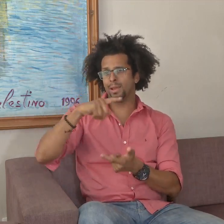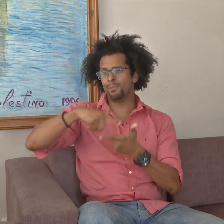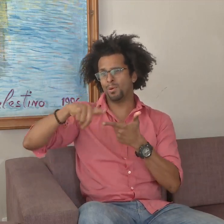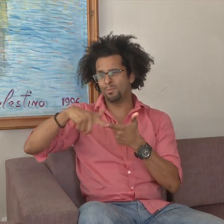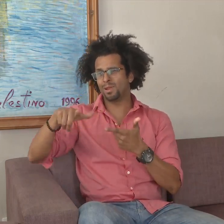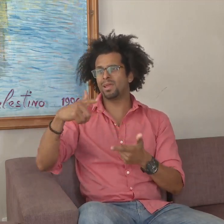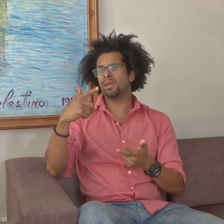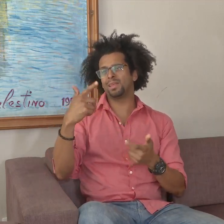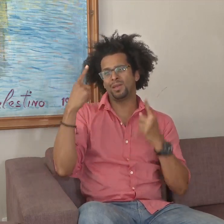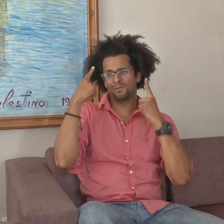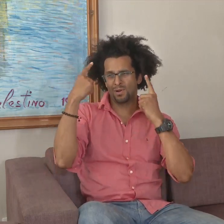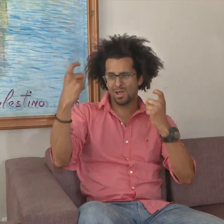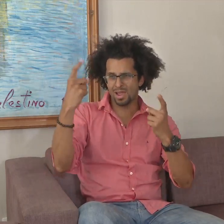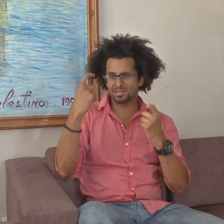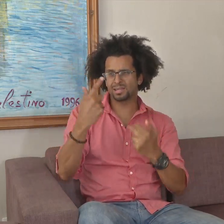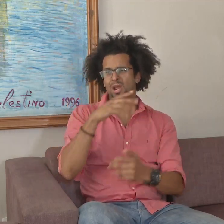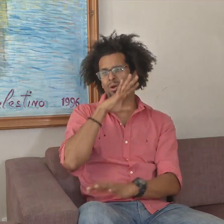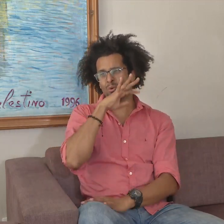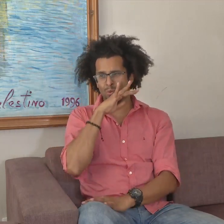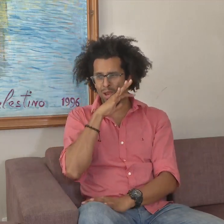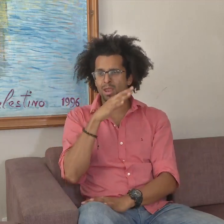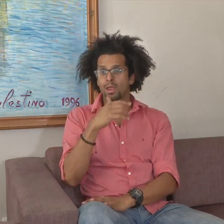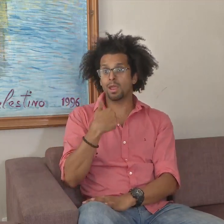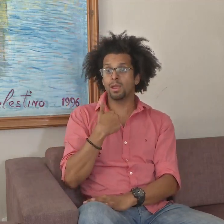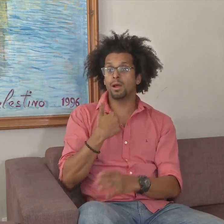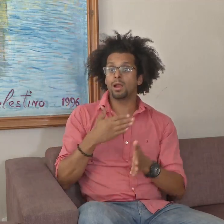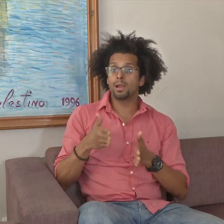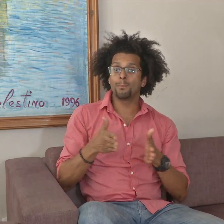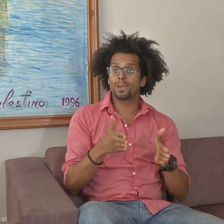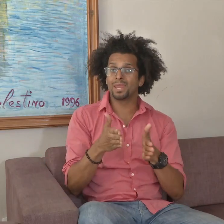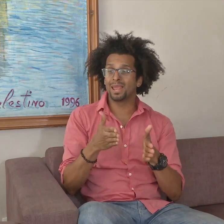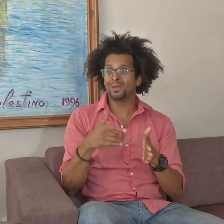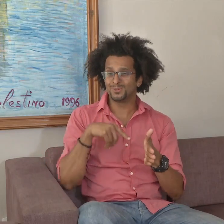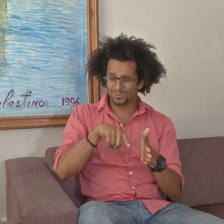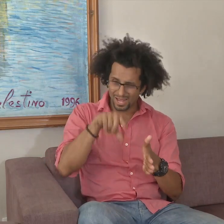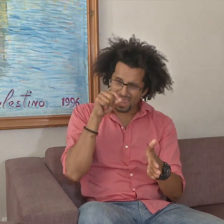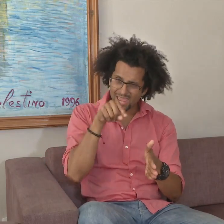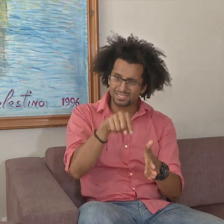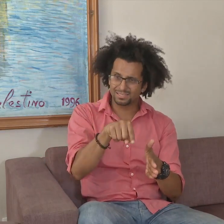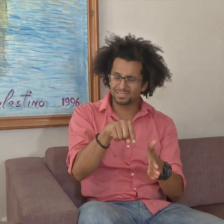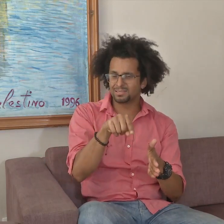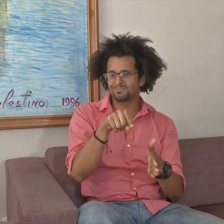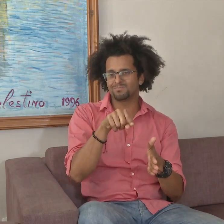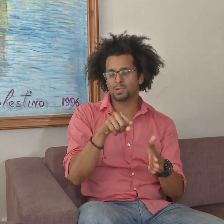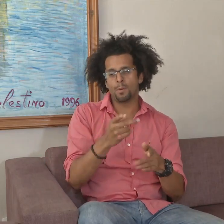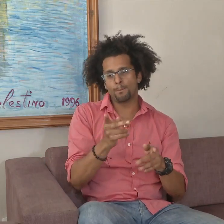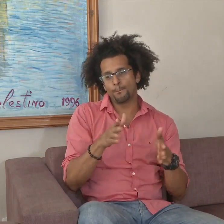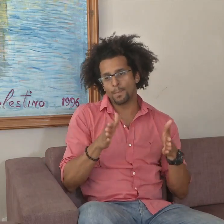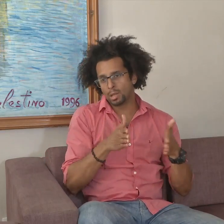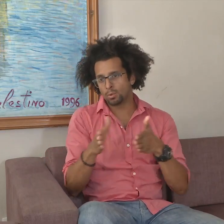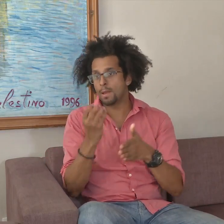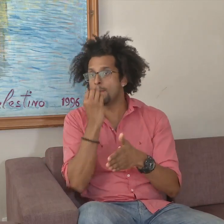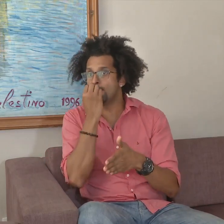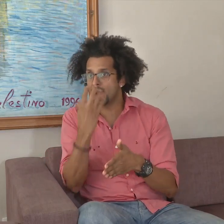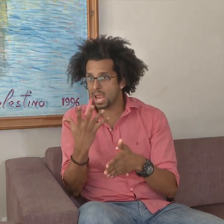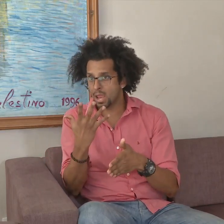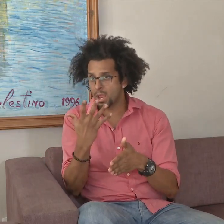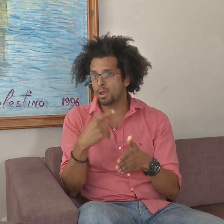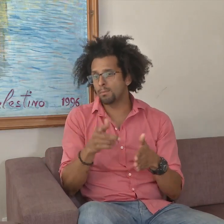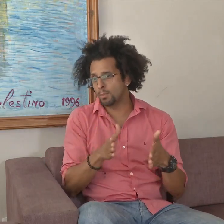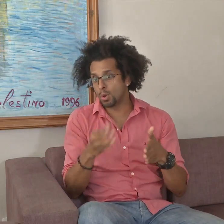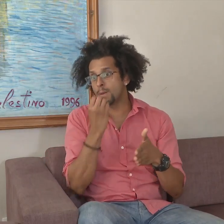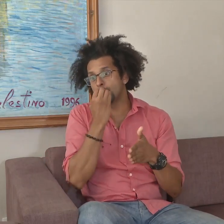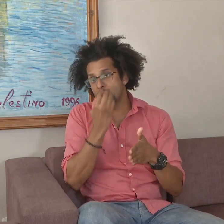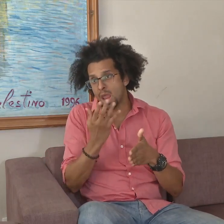sabemos que existem muitos problemas, violência, criminalidade, mas eu não quero escolher esse caminho. Eu acho melhor escolher